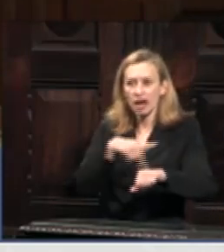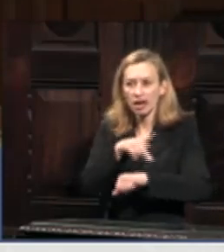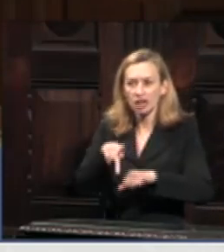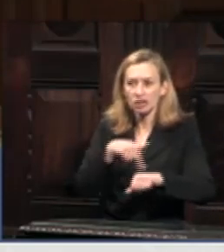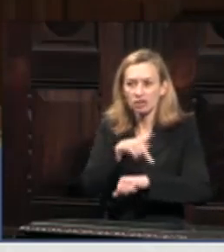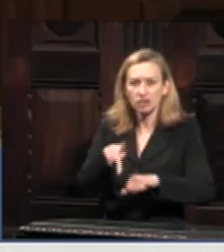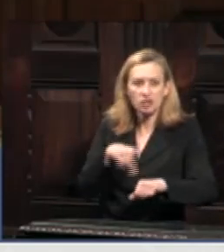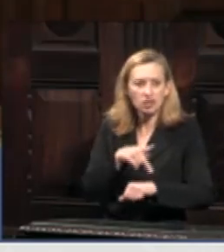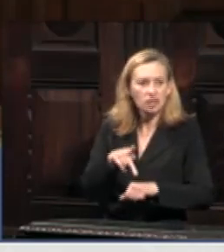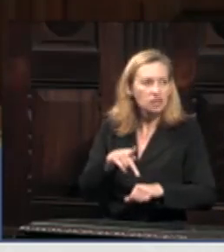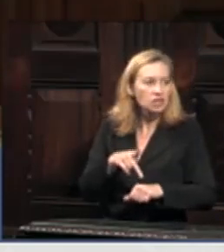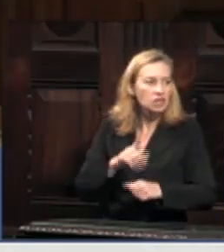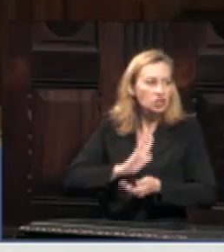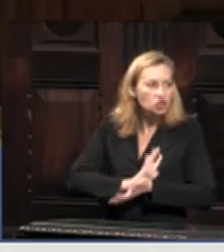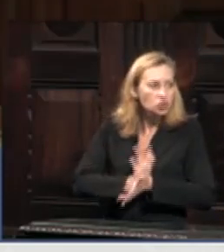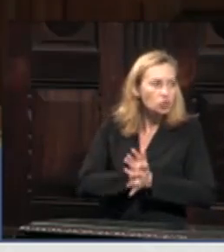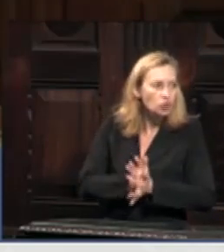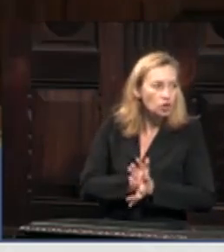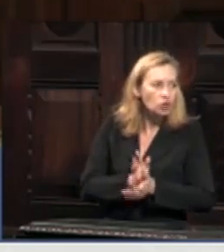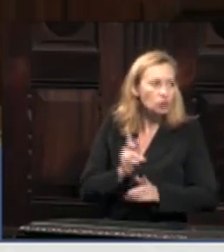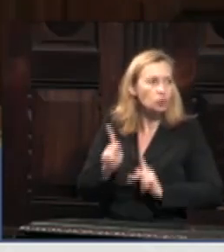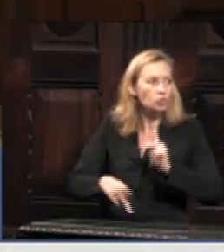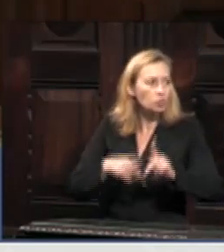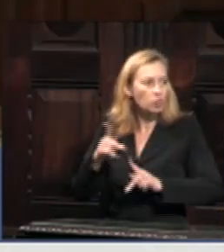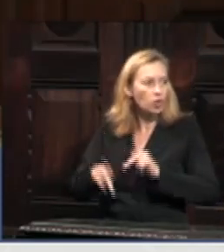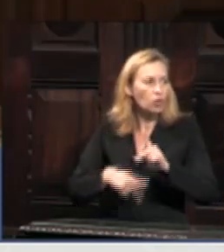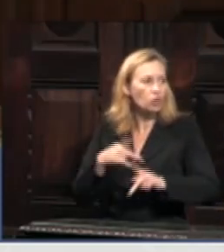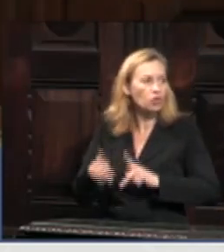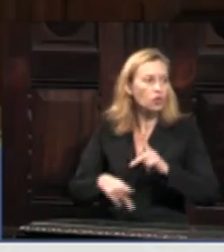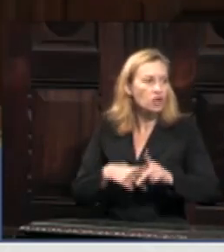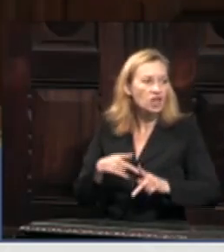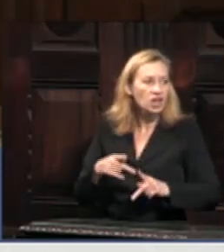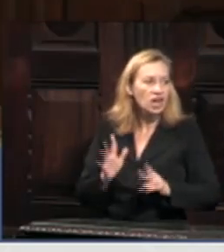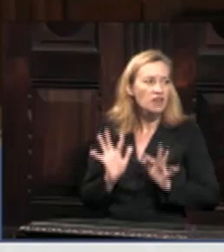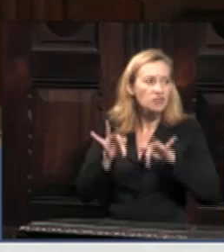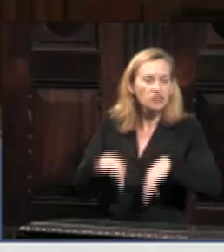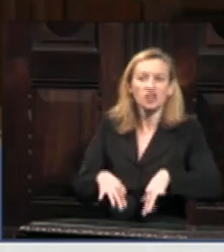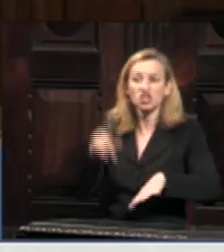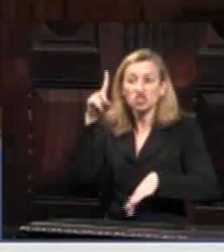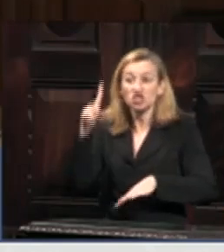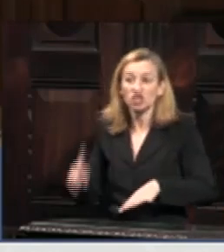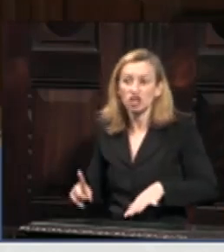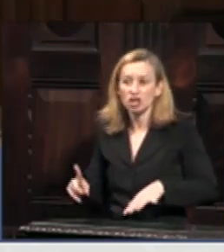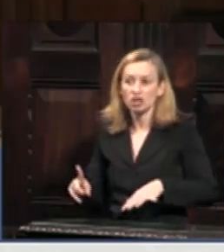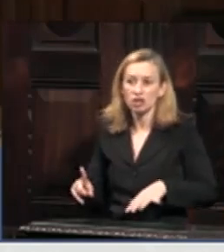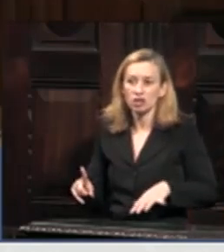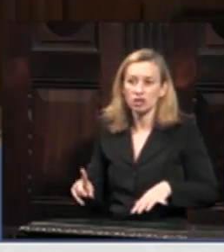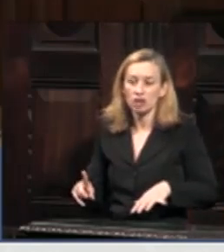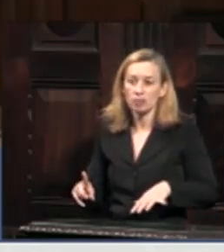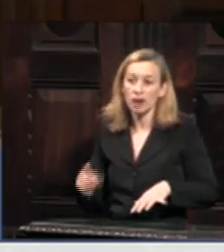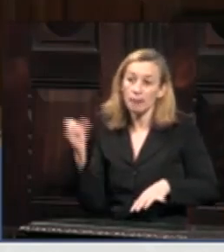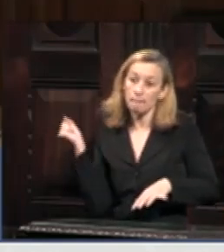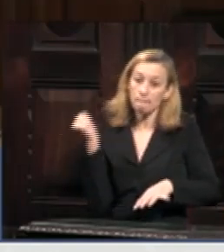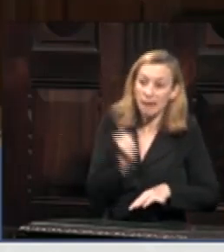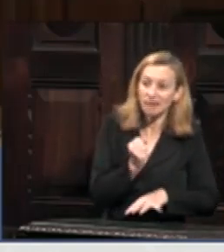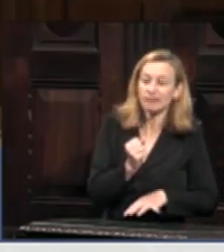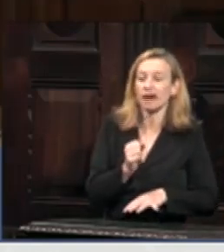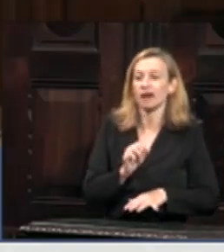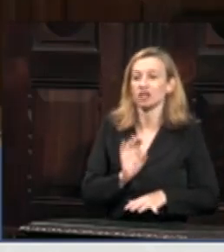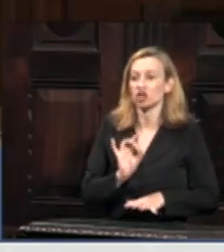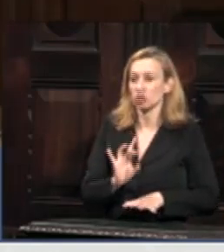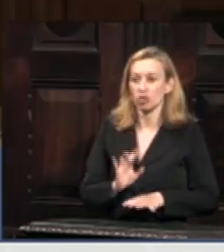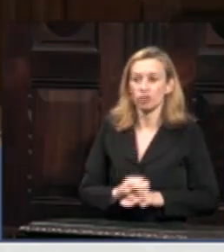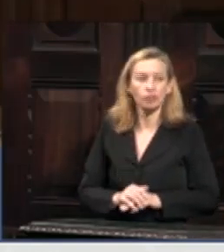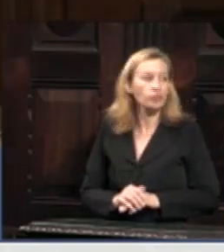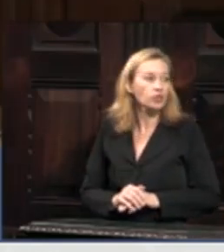esmagamento do povo, é censura, é fim de direitos, é licença para sair matando. O